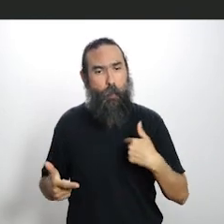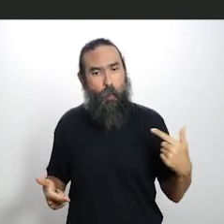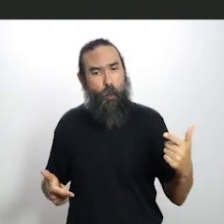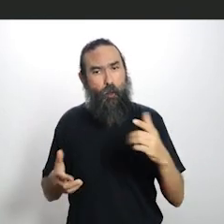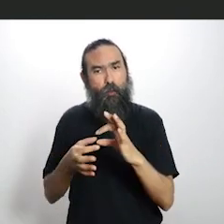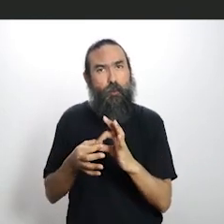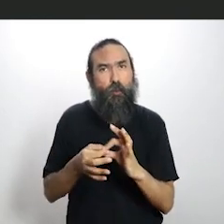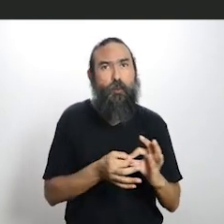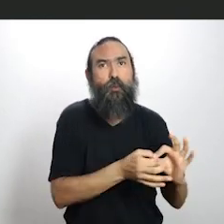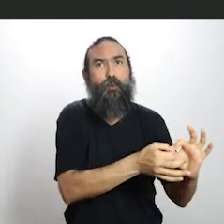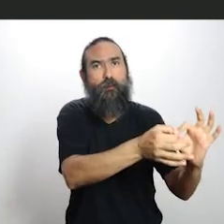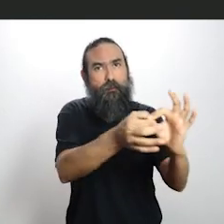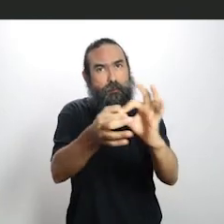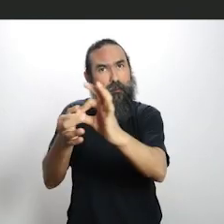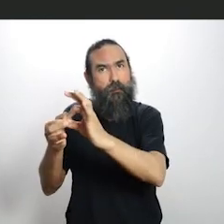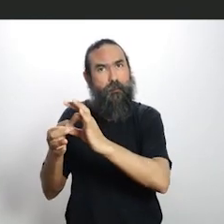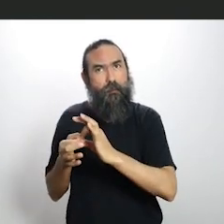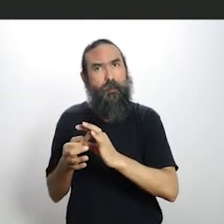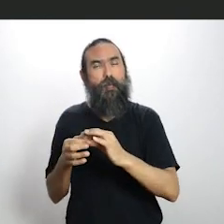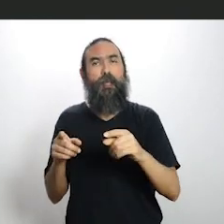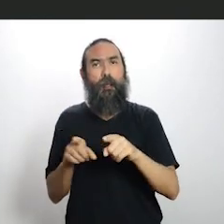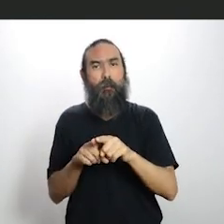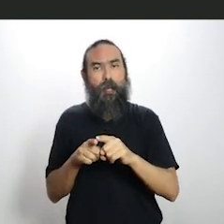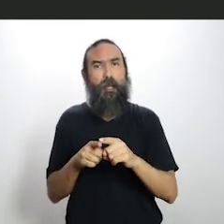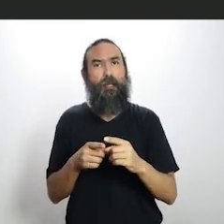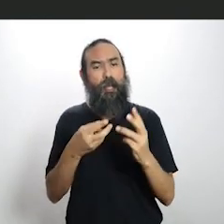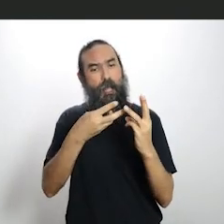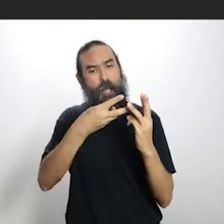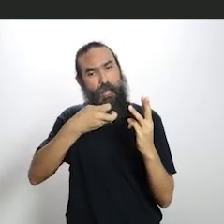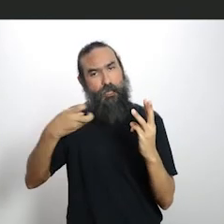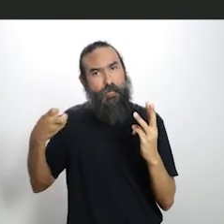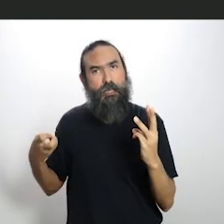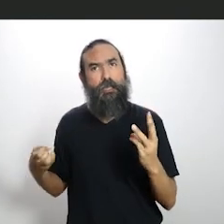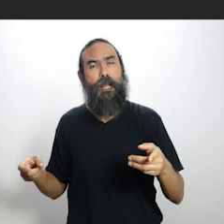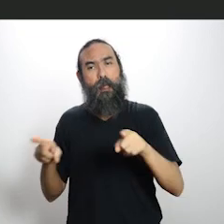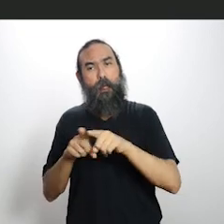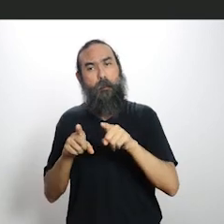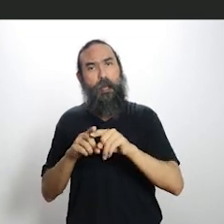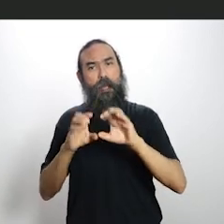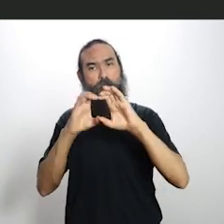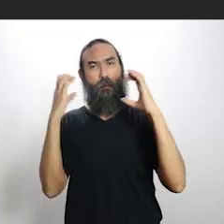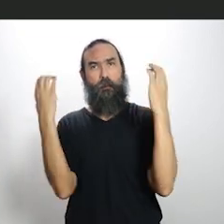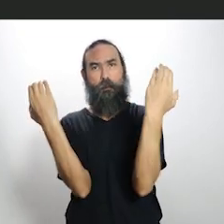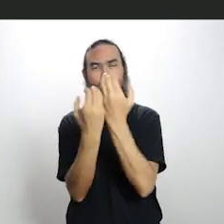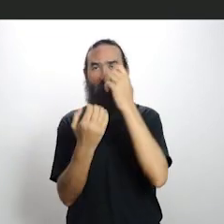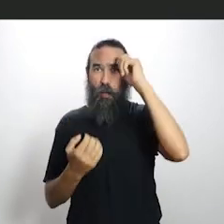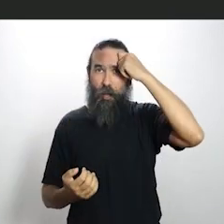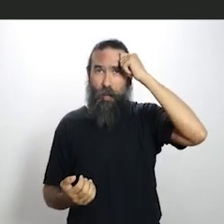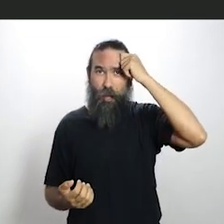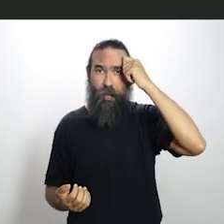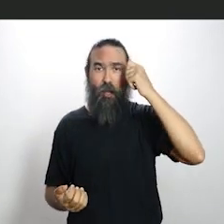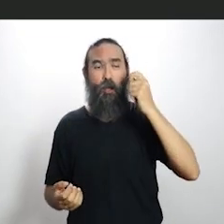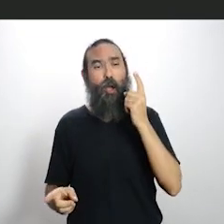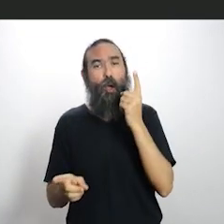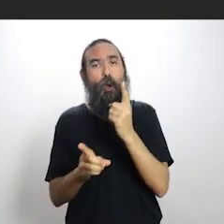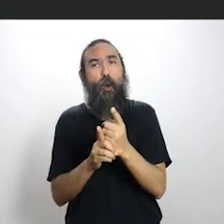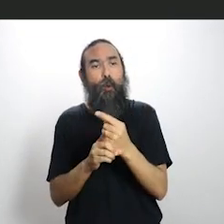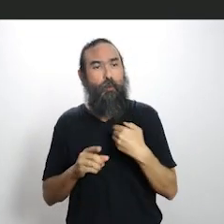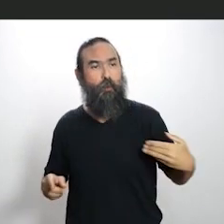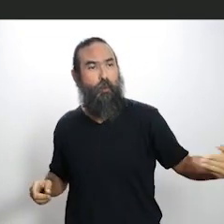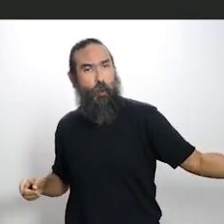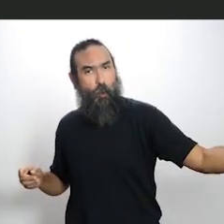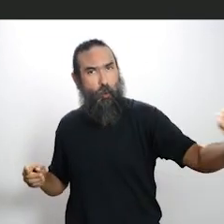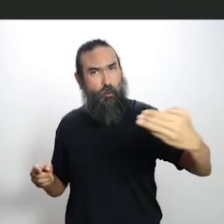fundamental pra pra gente refletir isso e essa lei sabe tem que vir também pra isso então salve salve todos